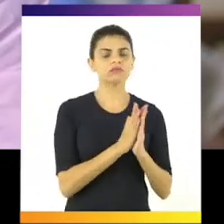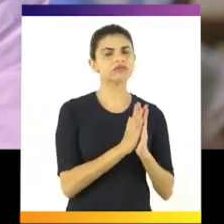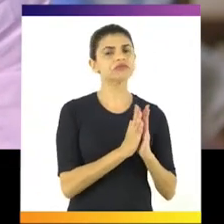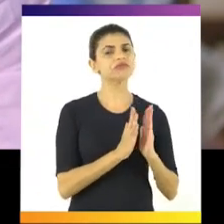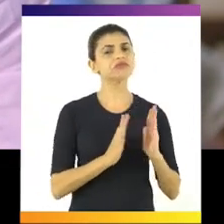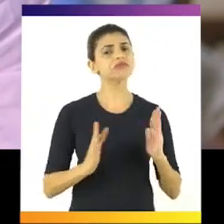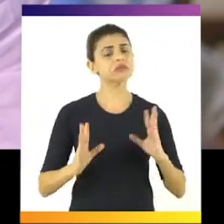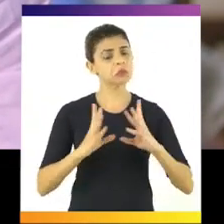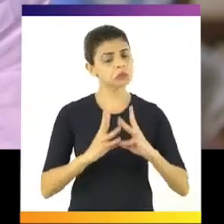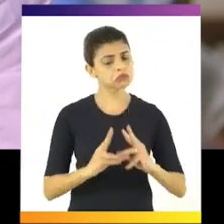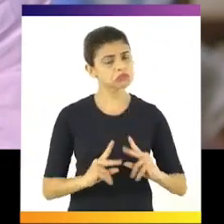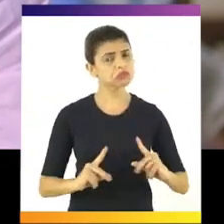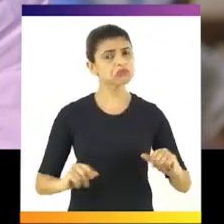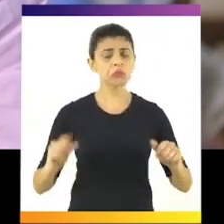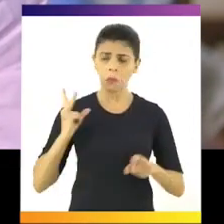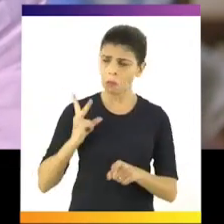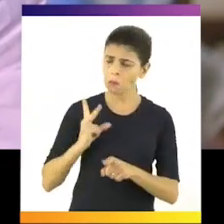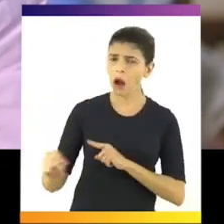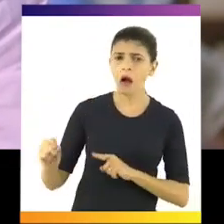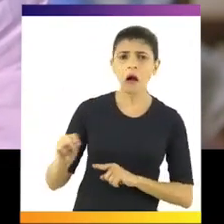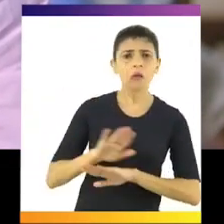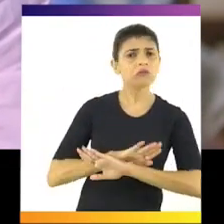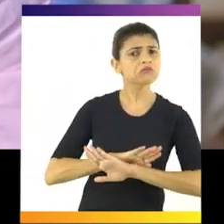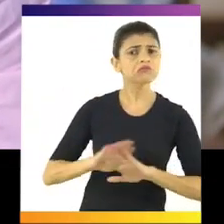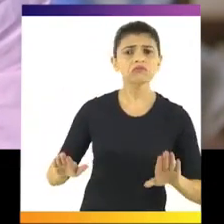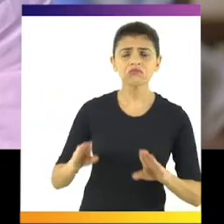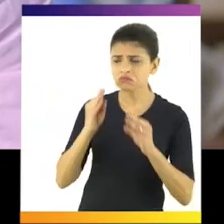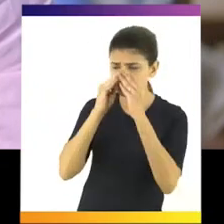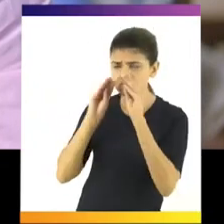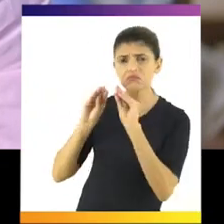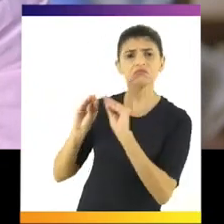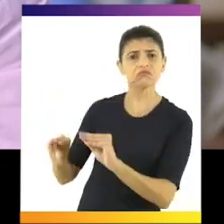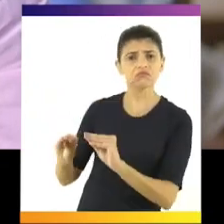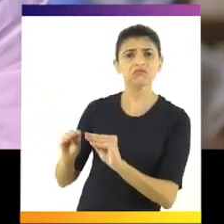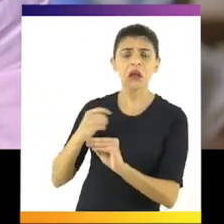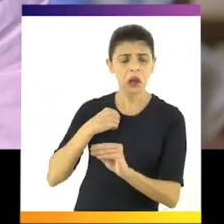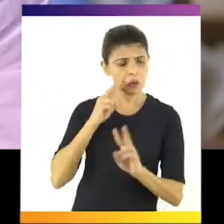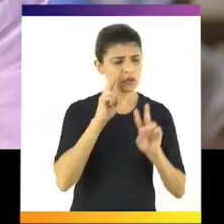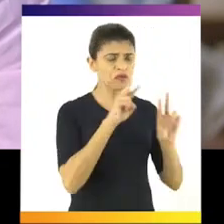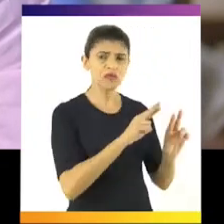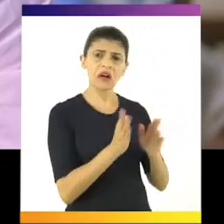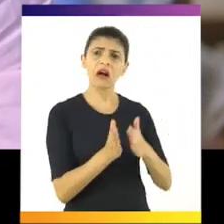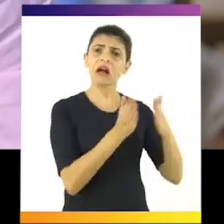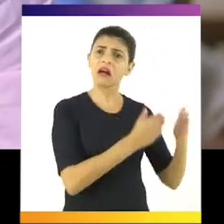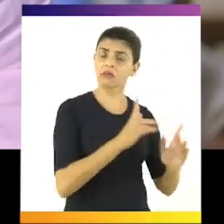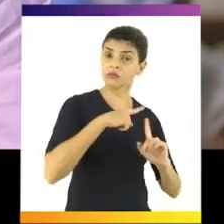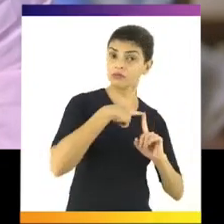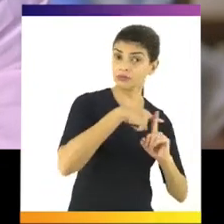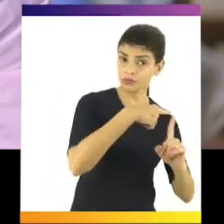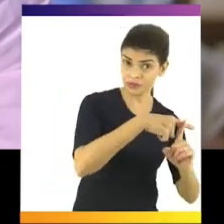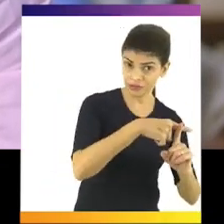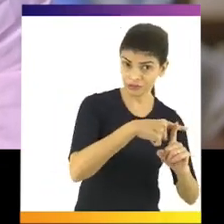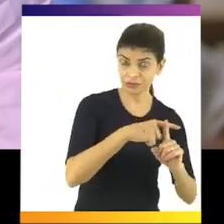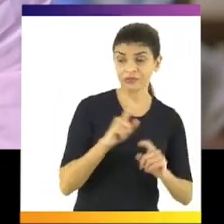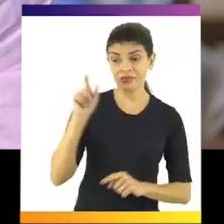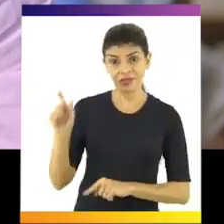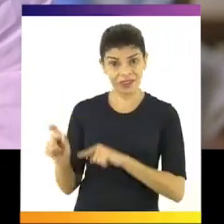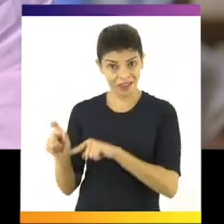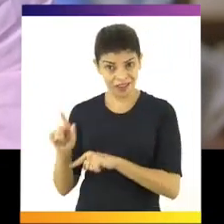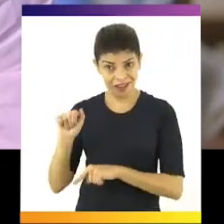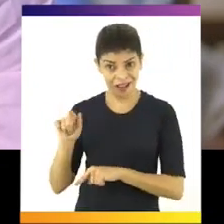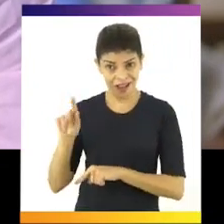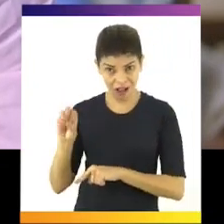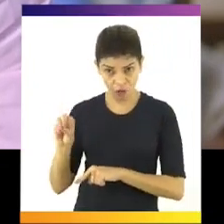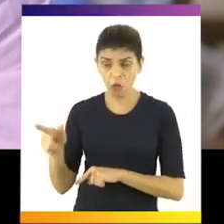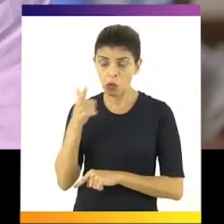de um tempo, isso virou uma forma de superação e virou uma coisa positiva na minha vida. Virou o seguinte: apesar dele ser gago,